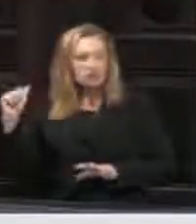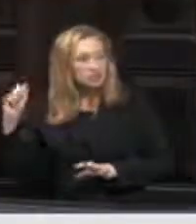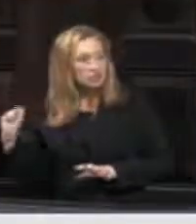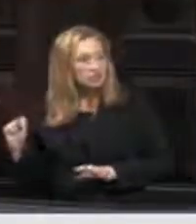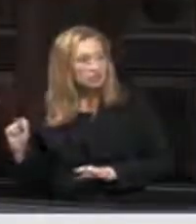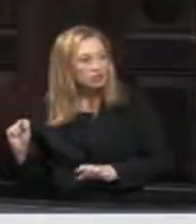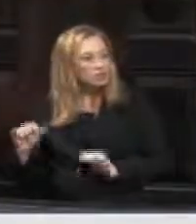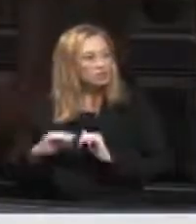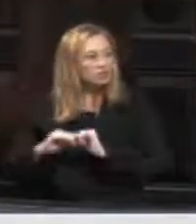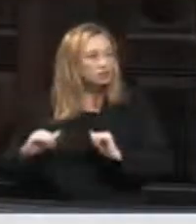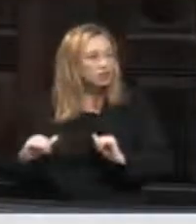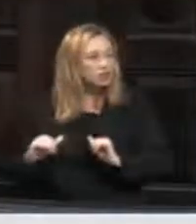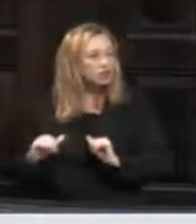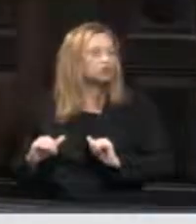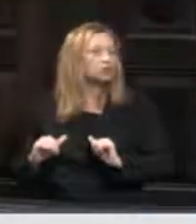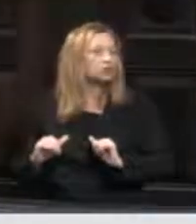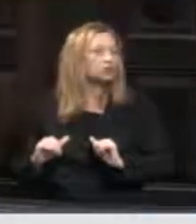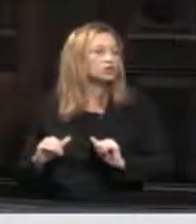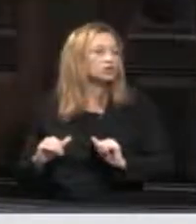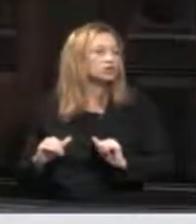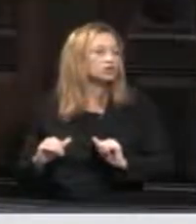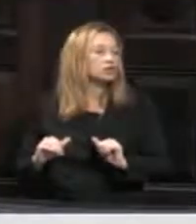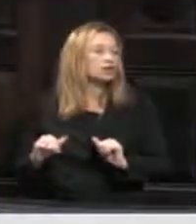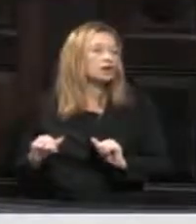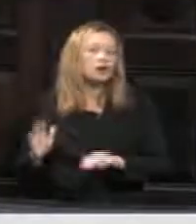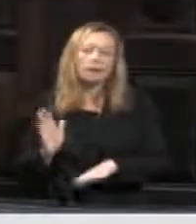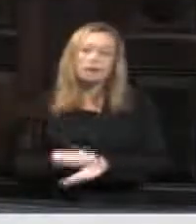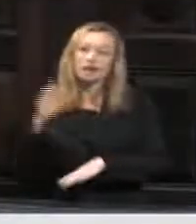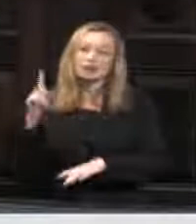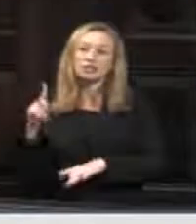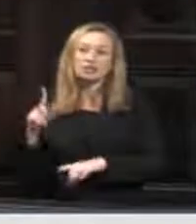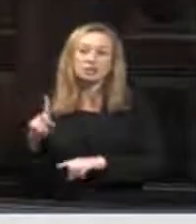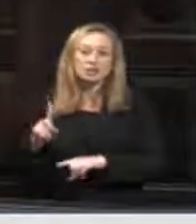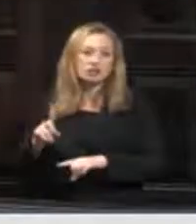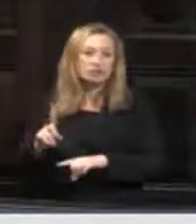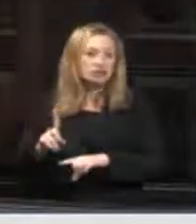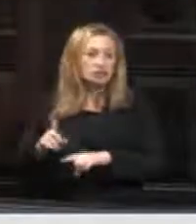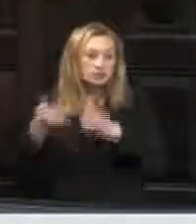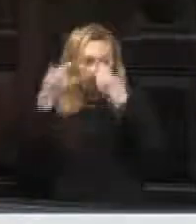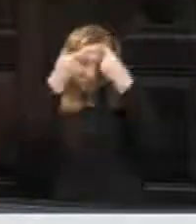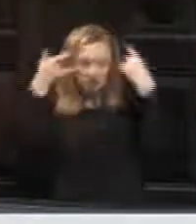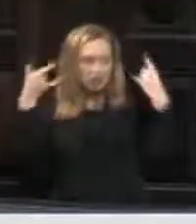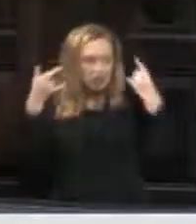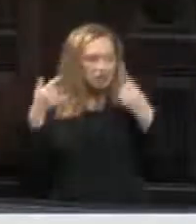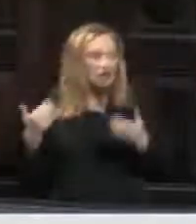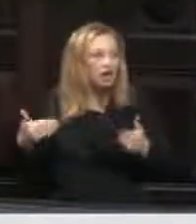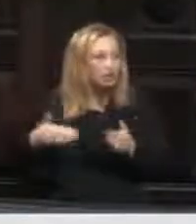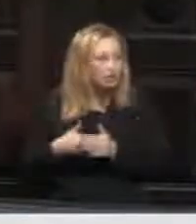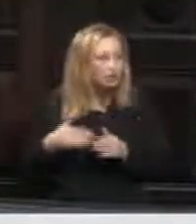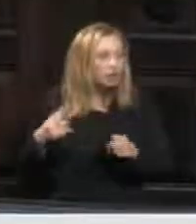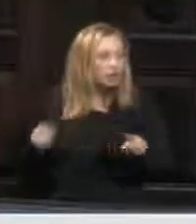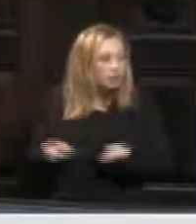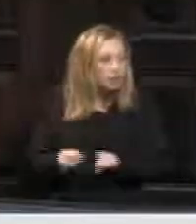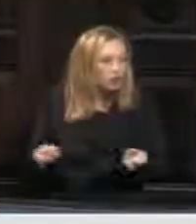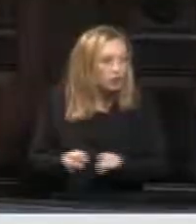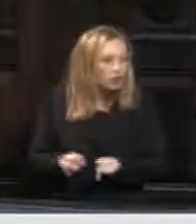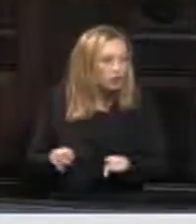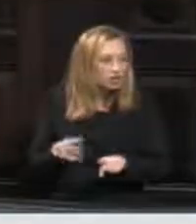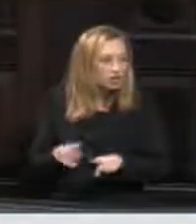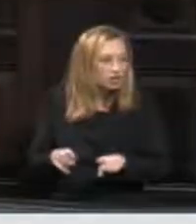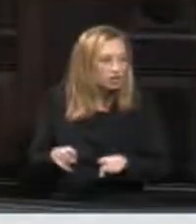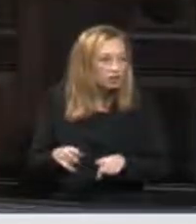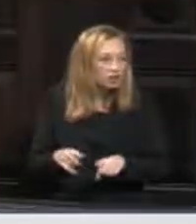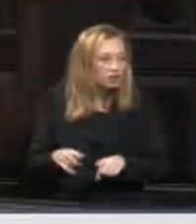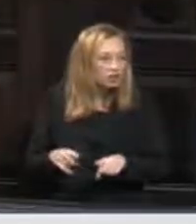em tese, são materialistas. Até porque também tem muitos materialistas que enchem